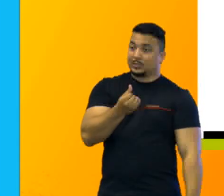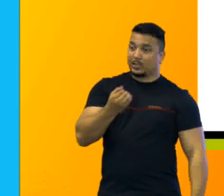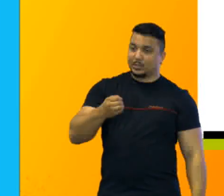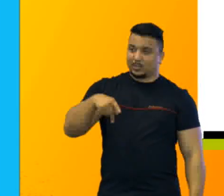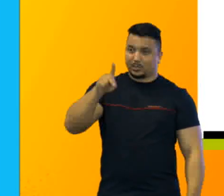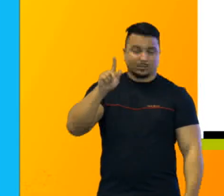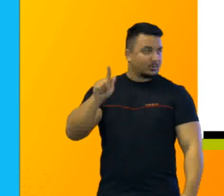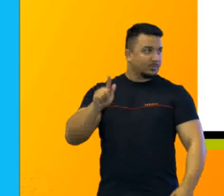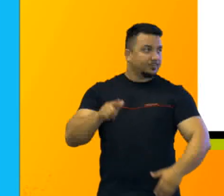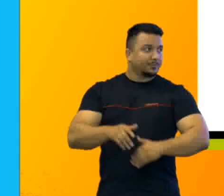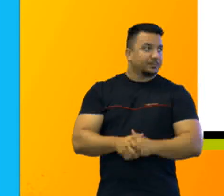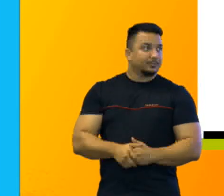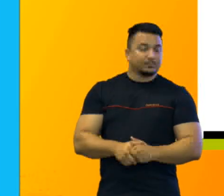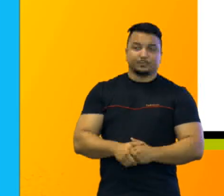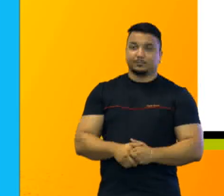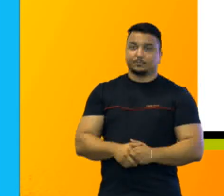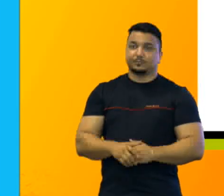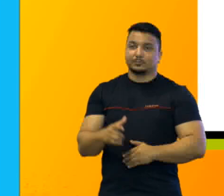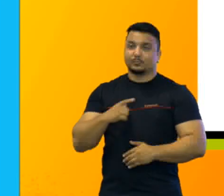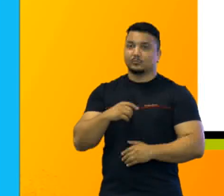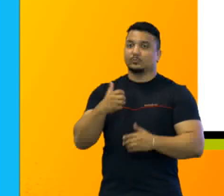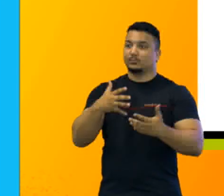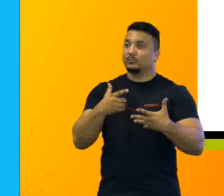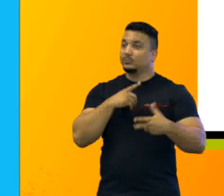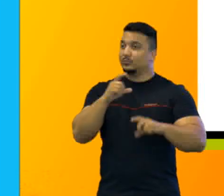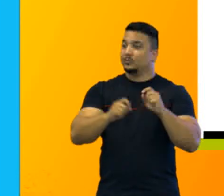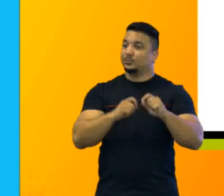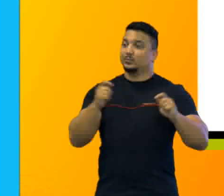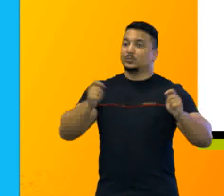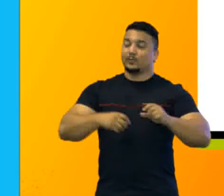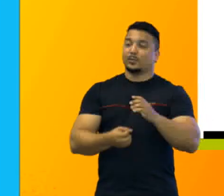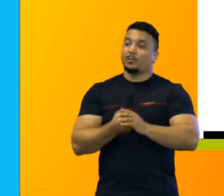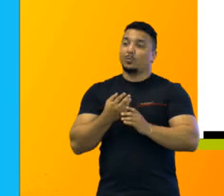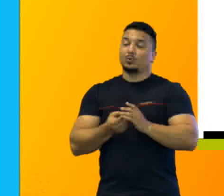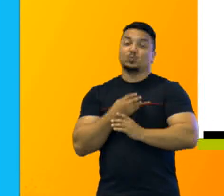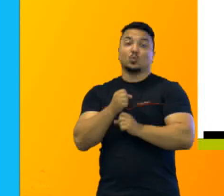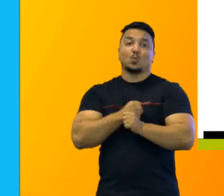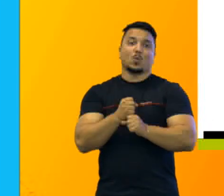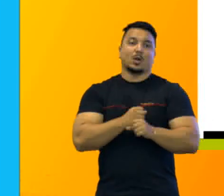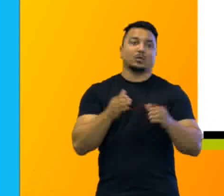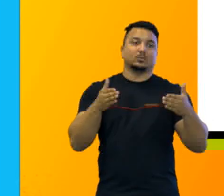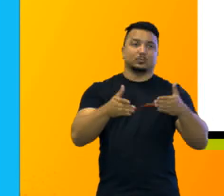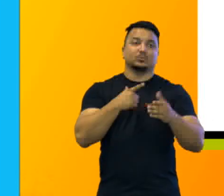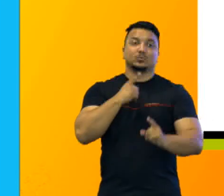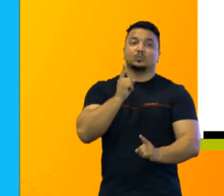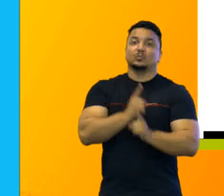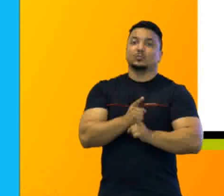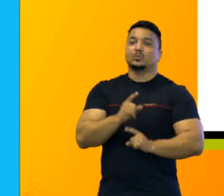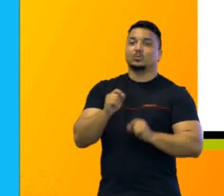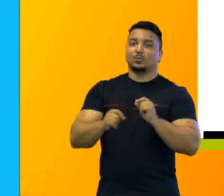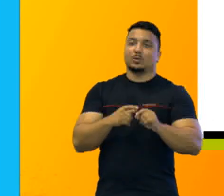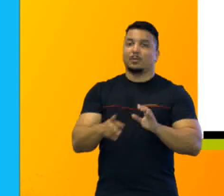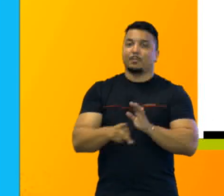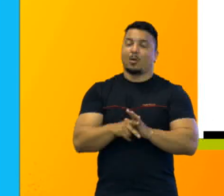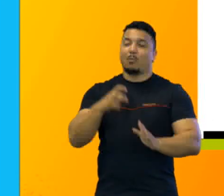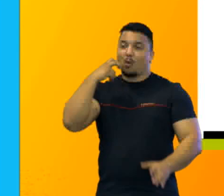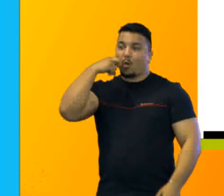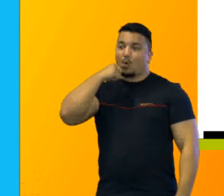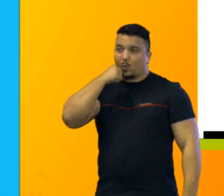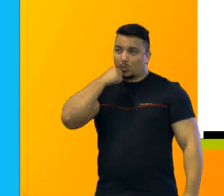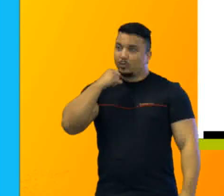quilos. Ciente desses valores, um produtor pode, em certo ano, determinar uma relação do lucro